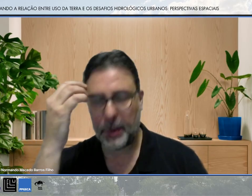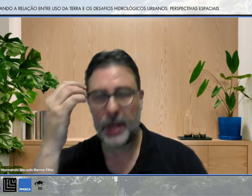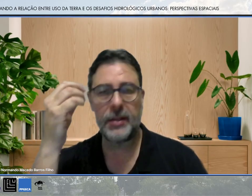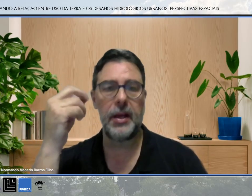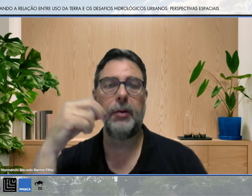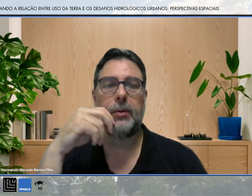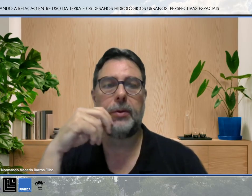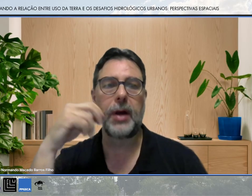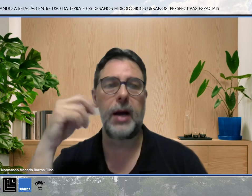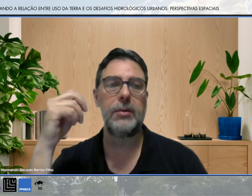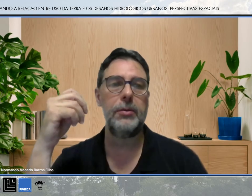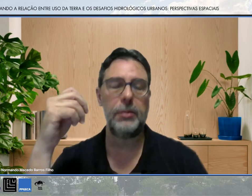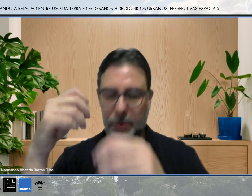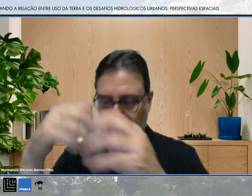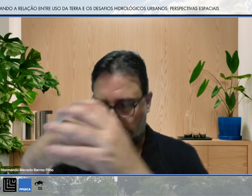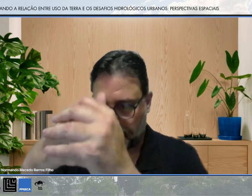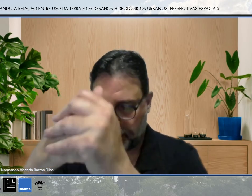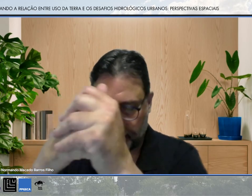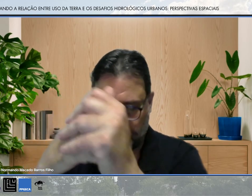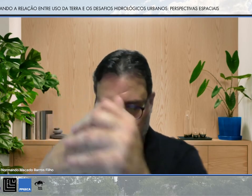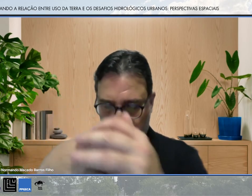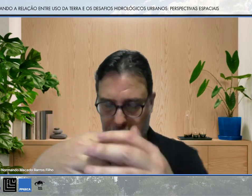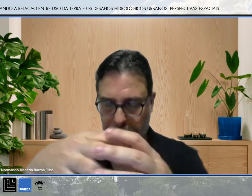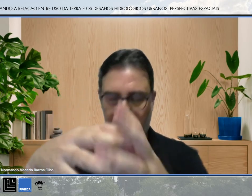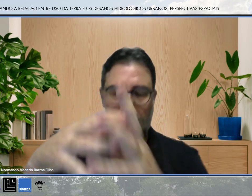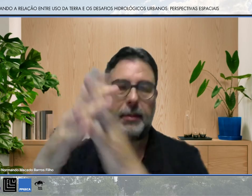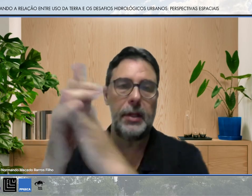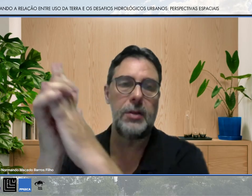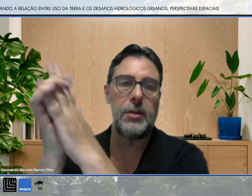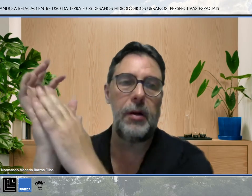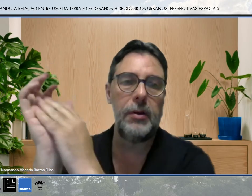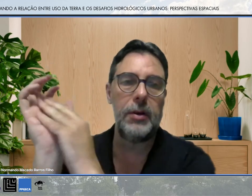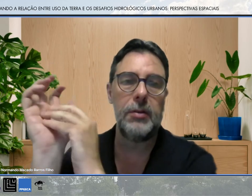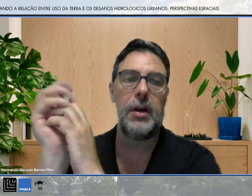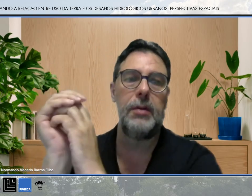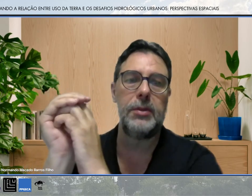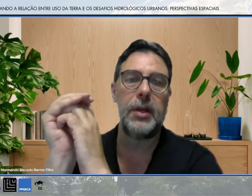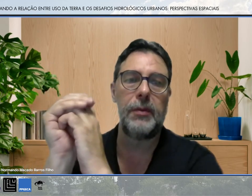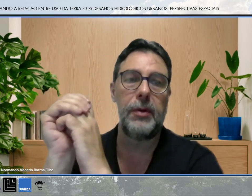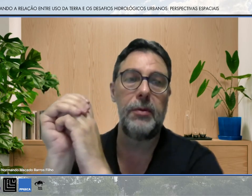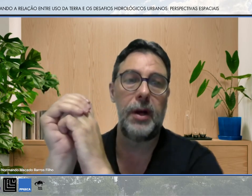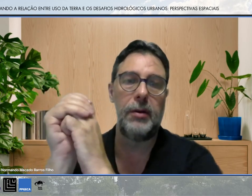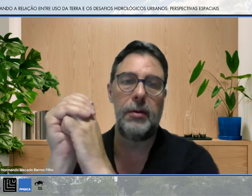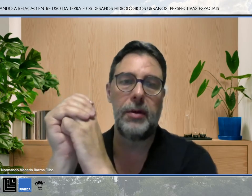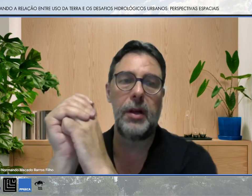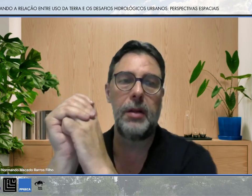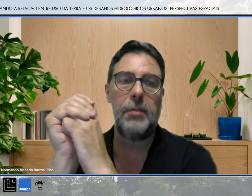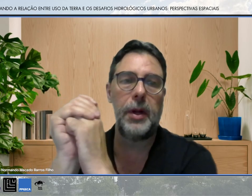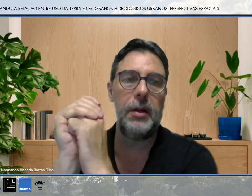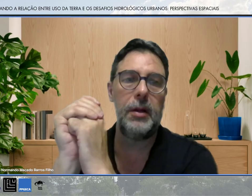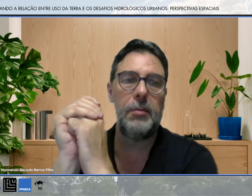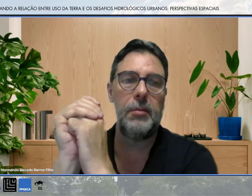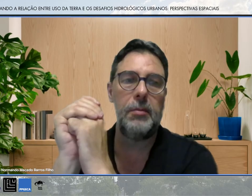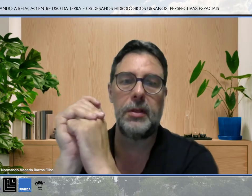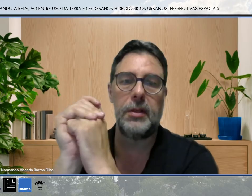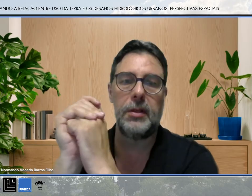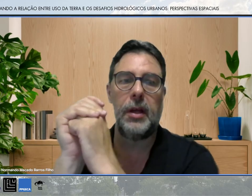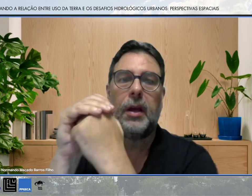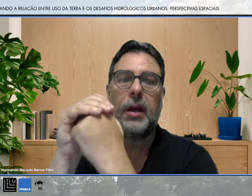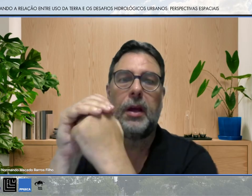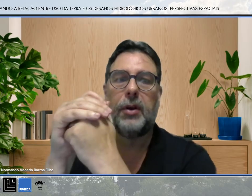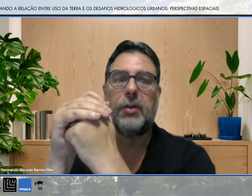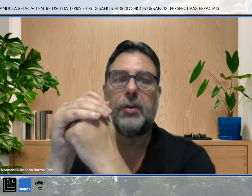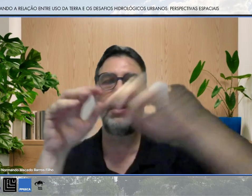Aí eu pensei no caso do conjunto habitacional Aloysio Campos, né, que foi um grande empreendimento, assim,